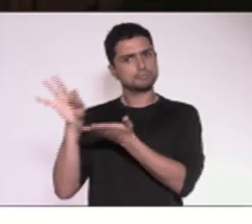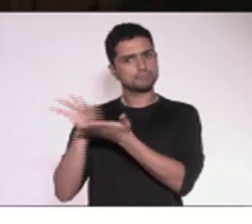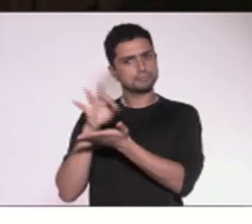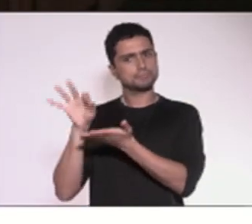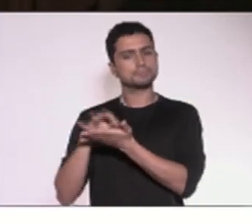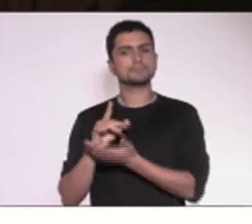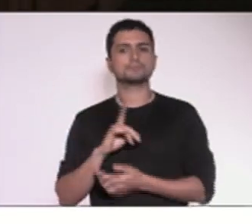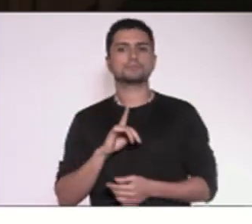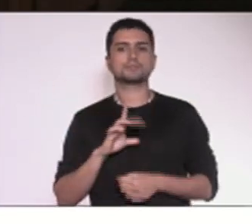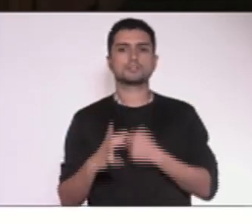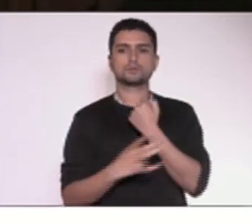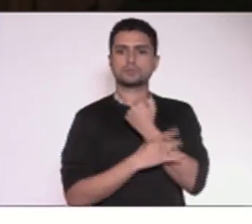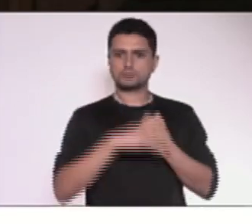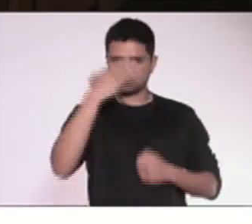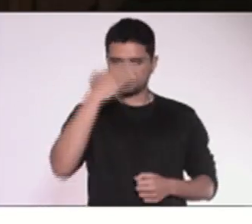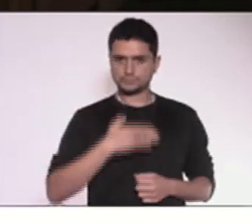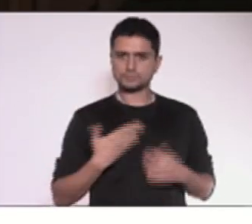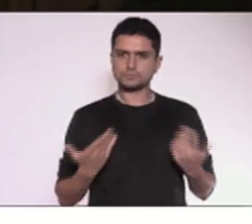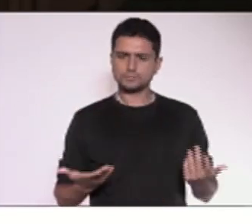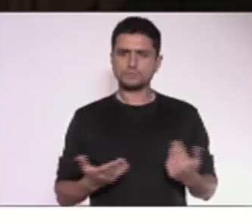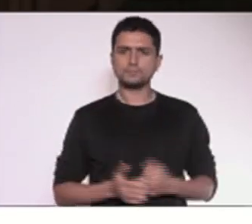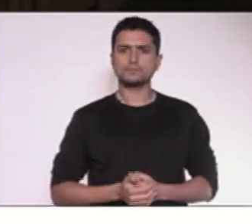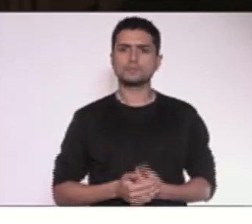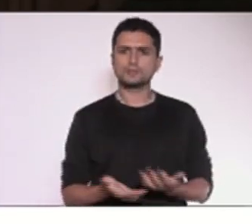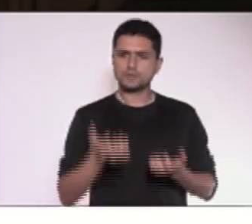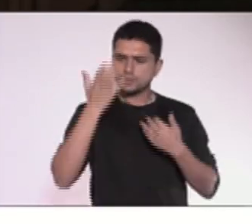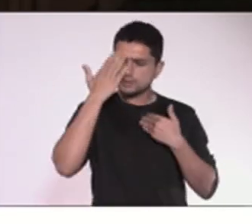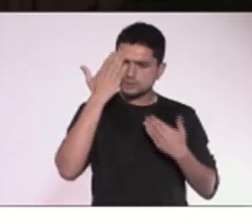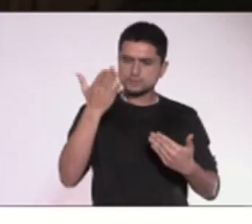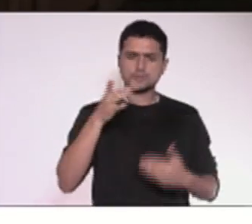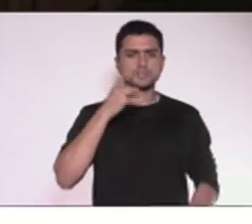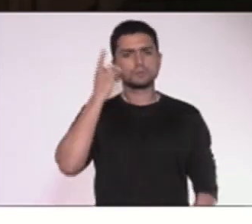Augusto, eu quero agradecer a todos os deputados